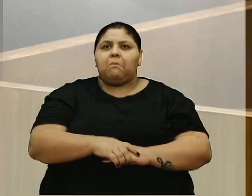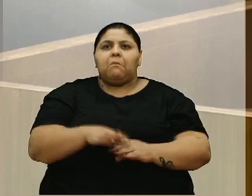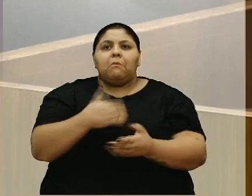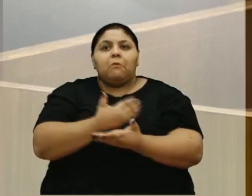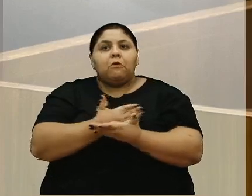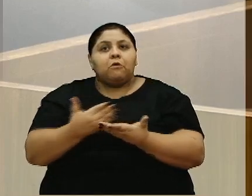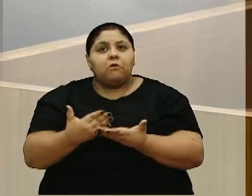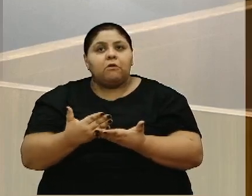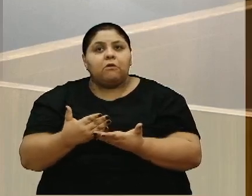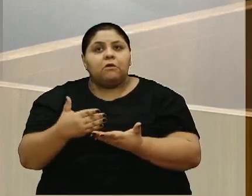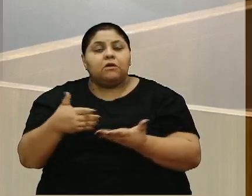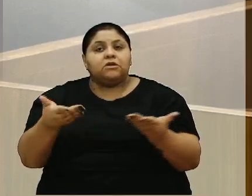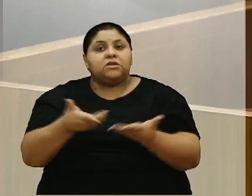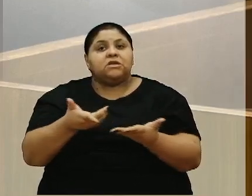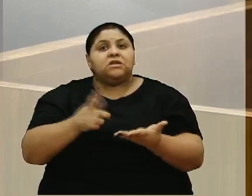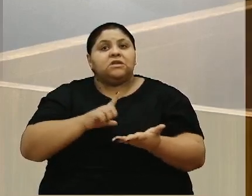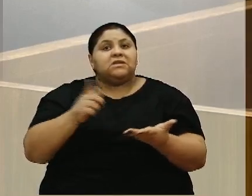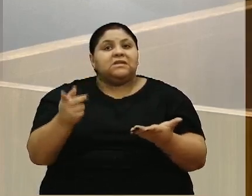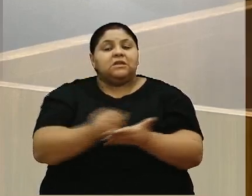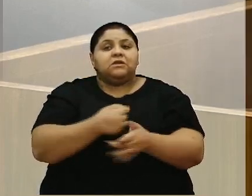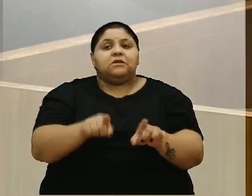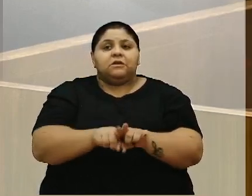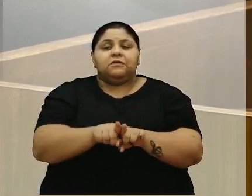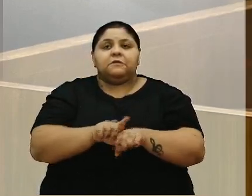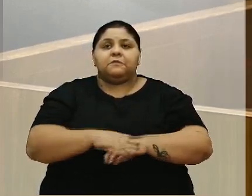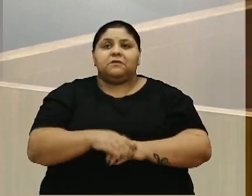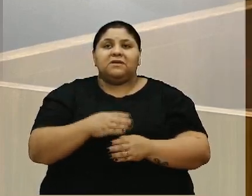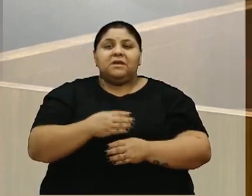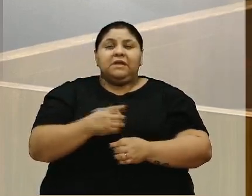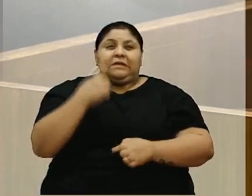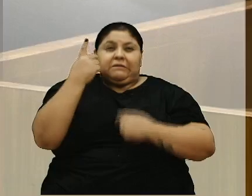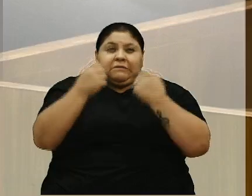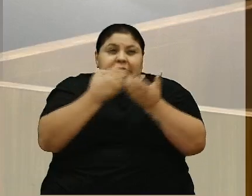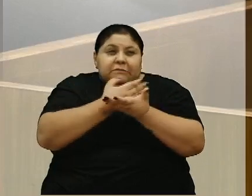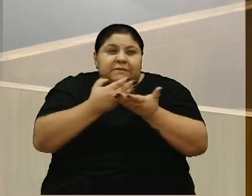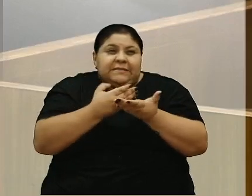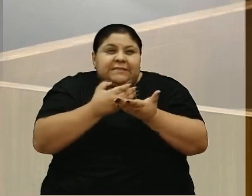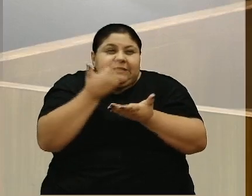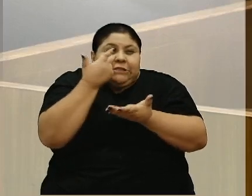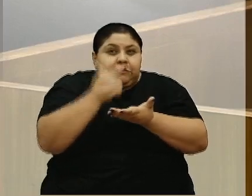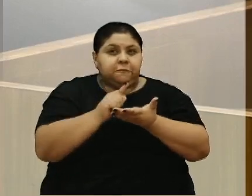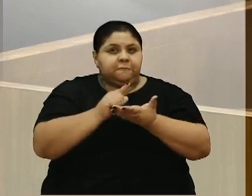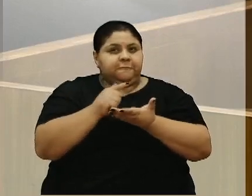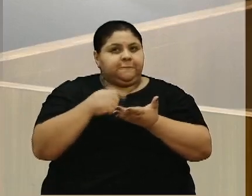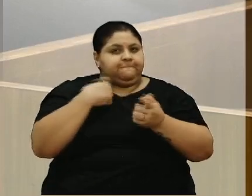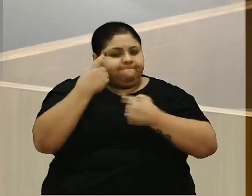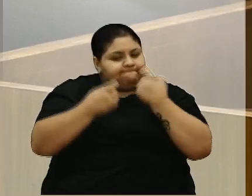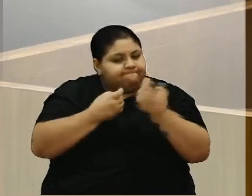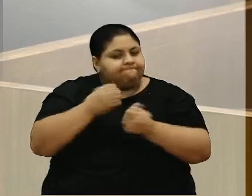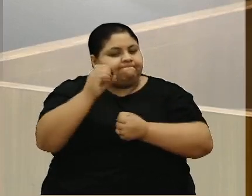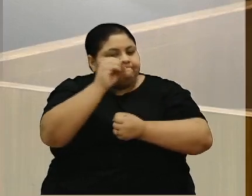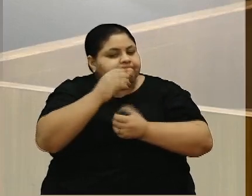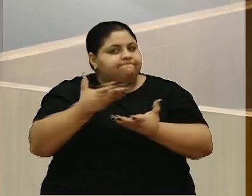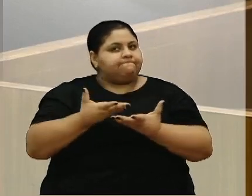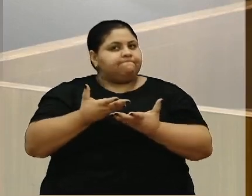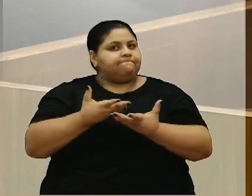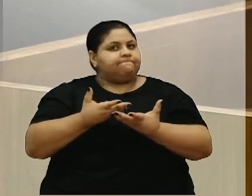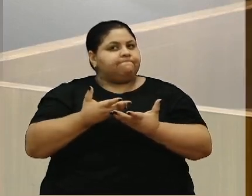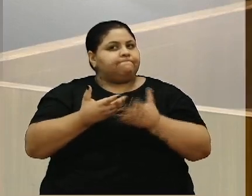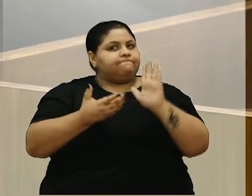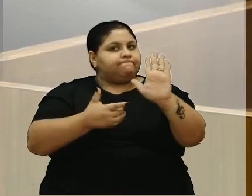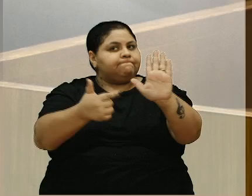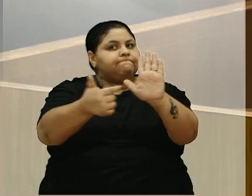por aquilo que a gente já tem. Porque me preocupa começar do zero, ter que construir algo do zero. E aqui é uma